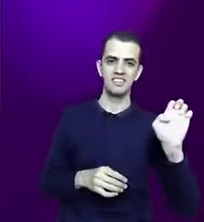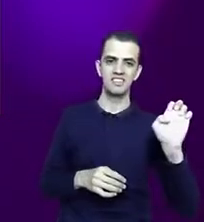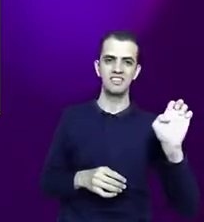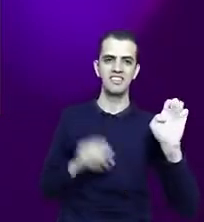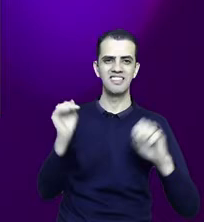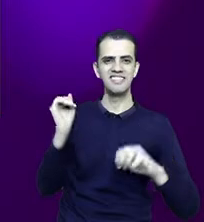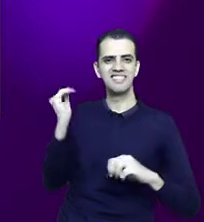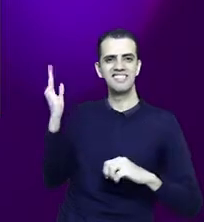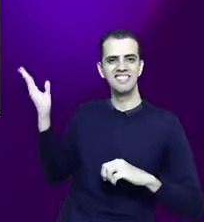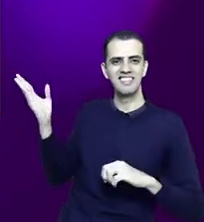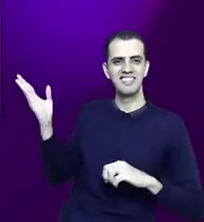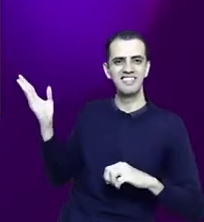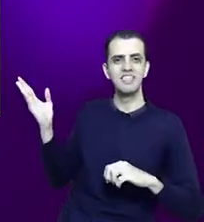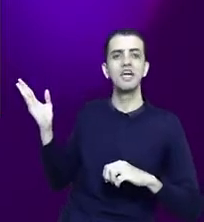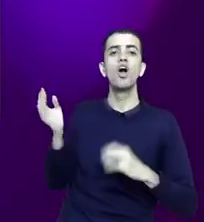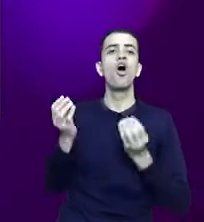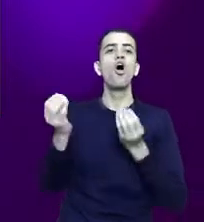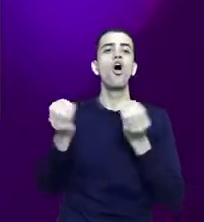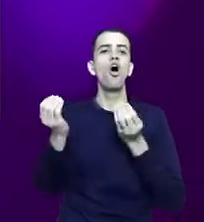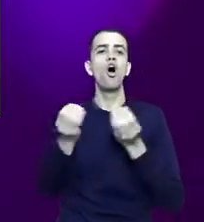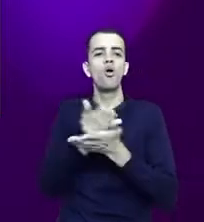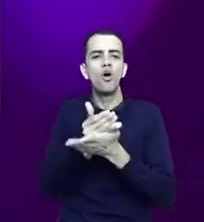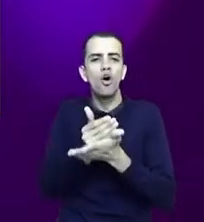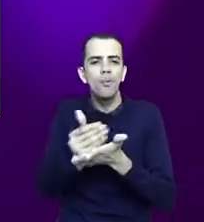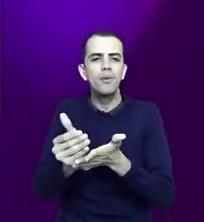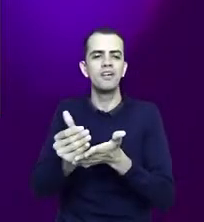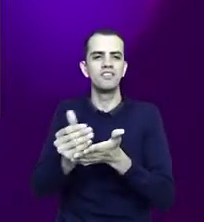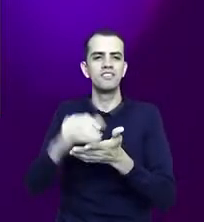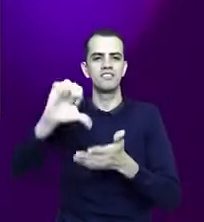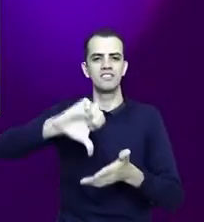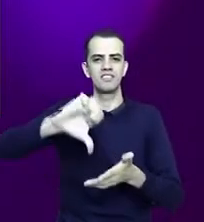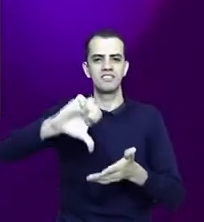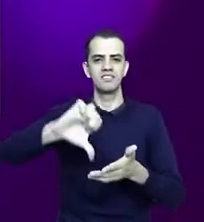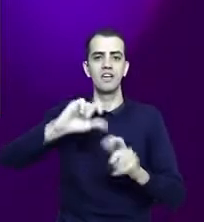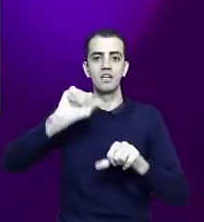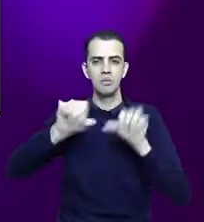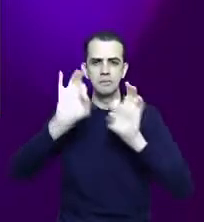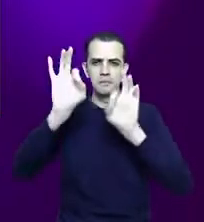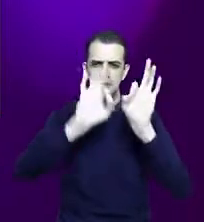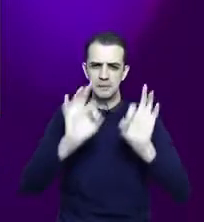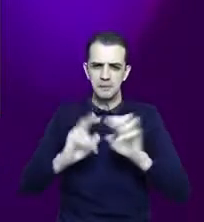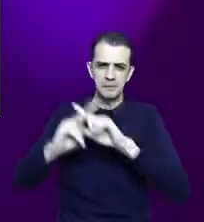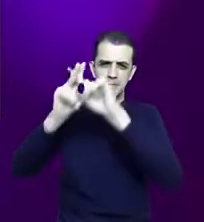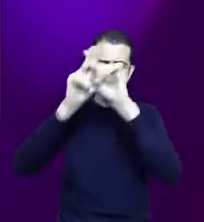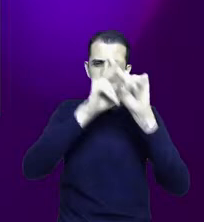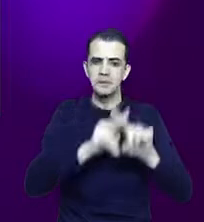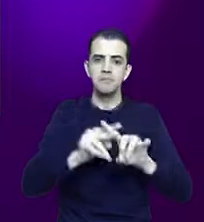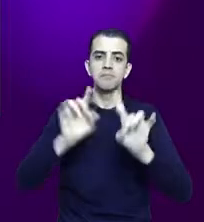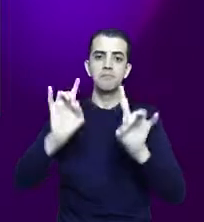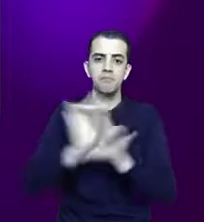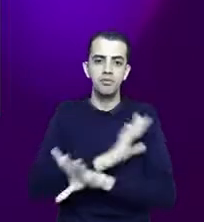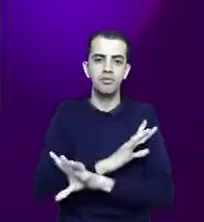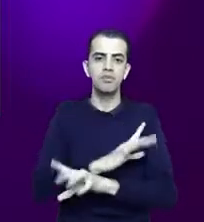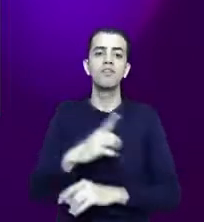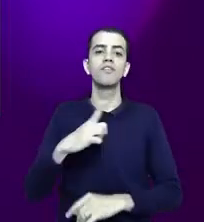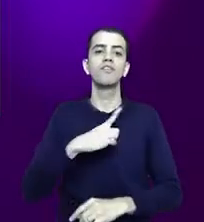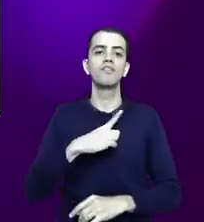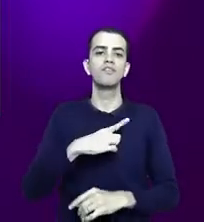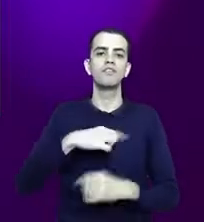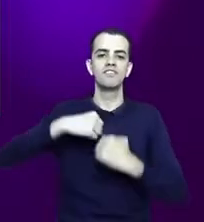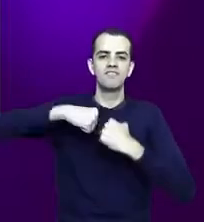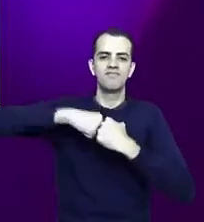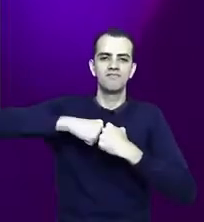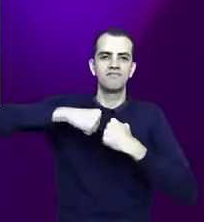de cimento, com deslocamento da prótese, e aqui a vista final, onde foram confeccionados, então,